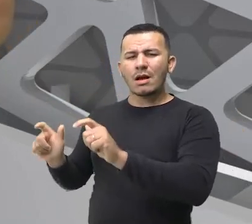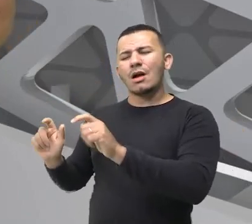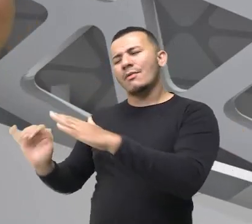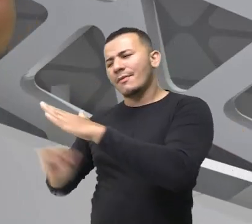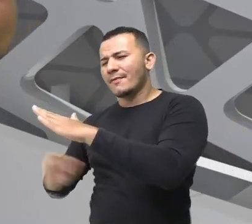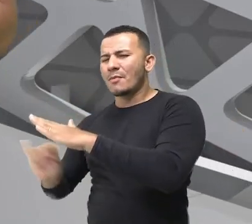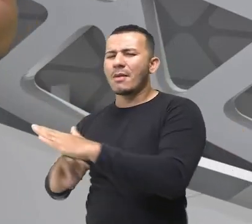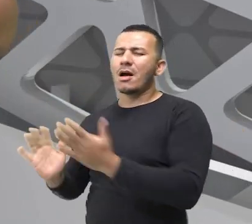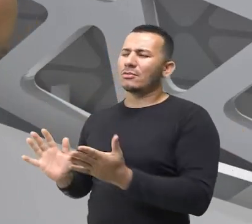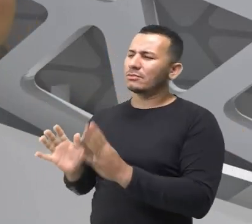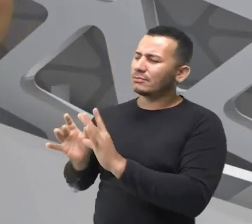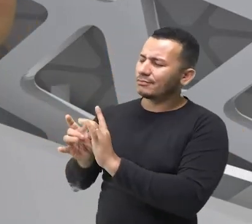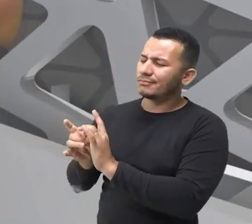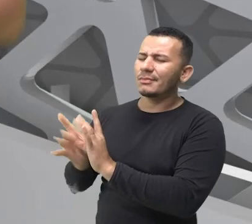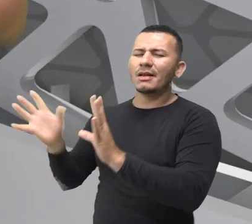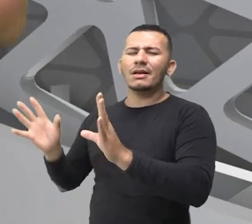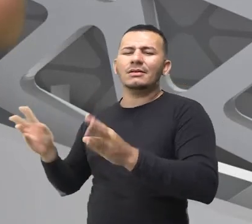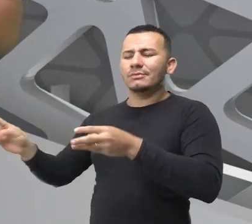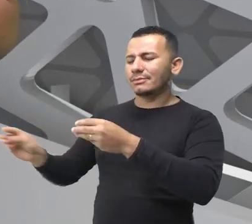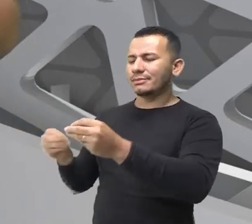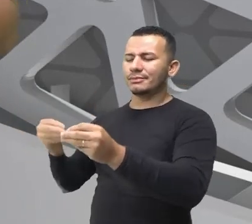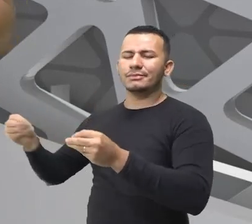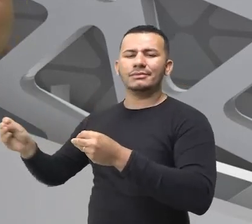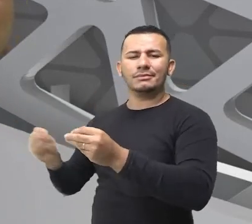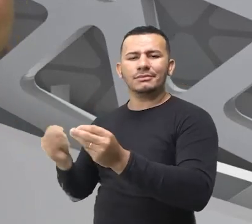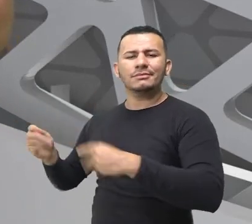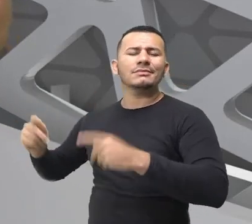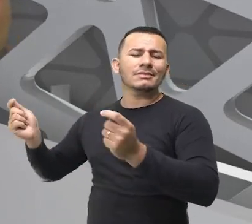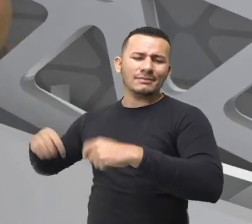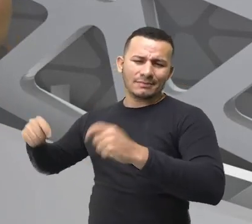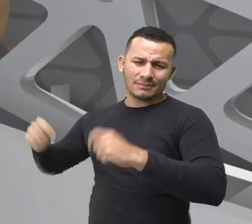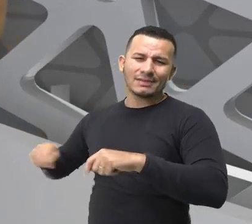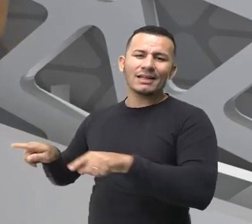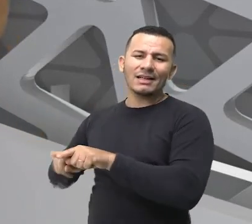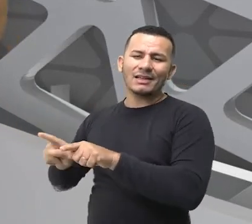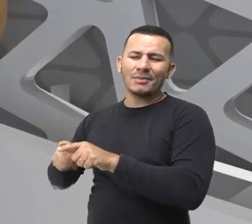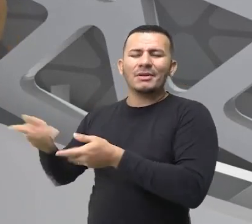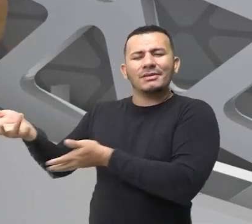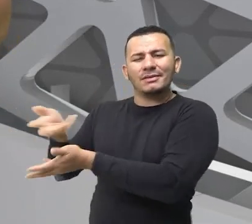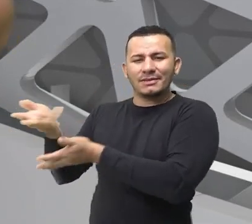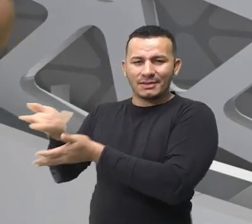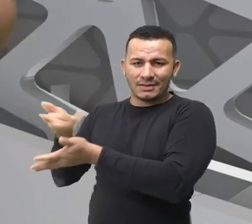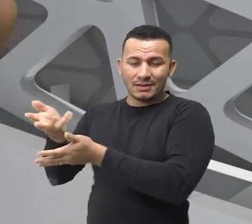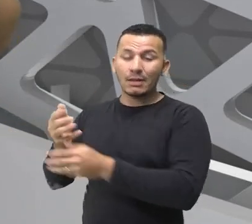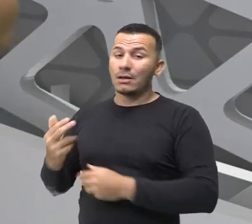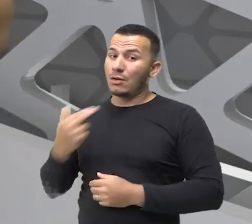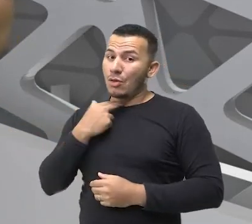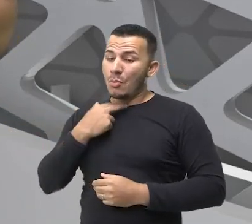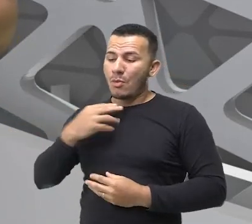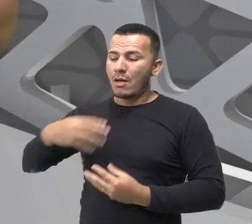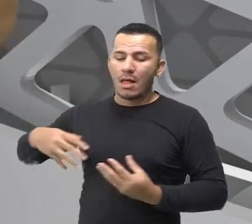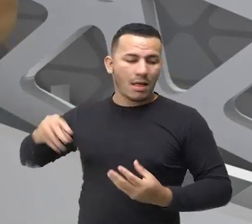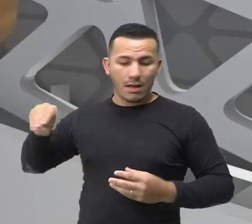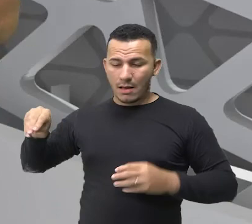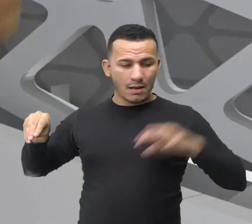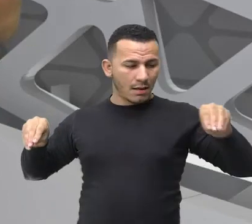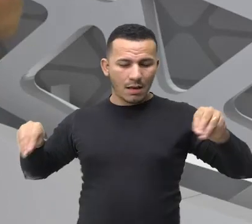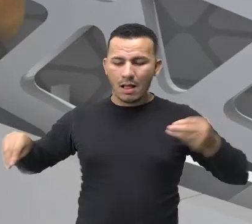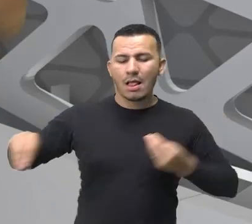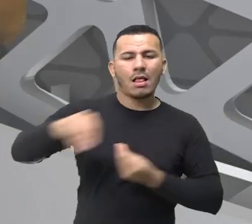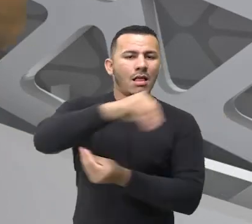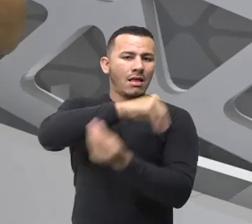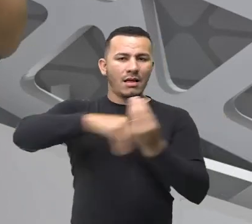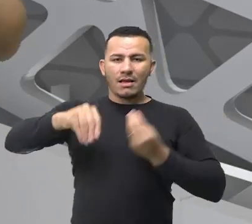contexto mais informal de repente a a linguagem informal aquela linguagem mais coloquial pode estar presente o que não pode é misturar